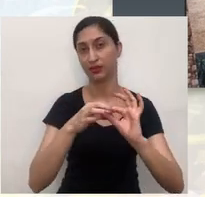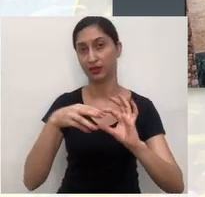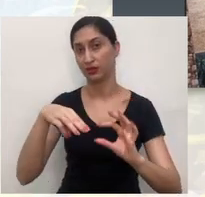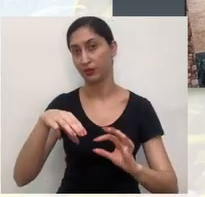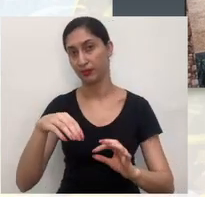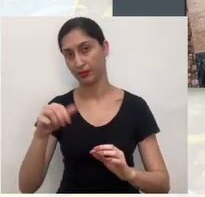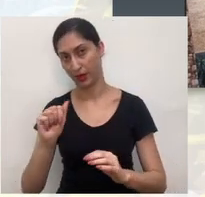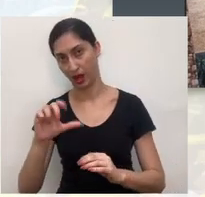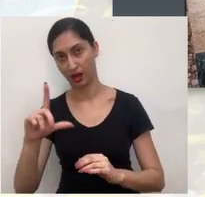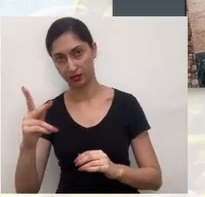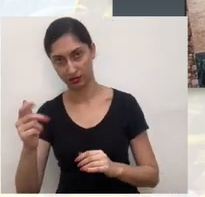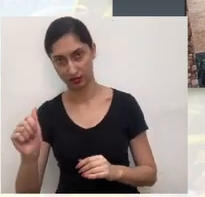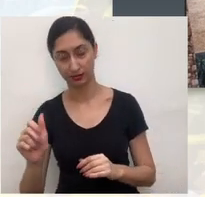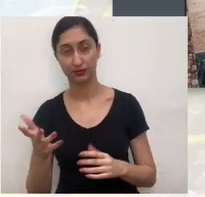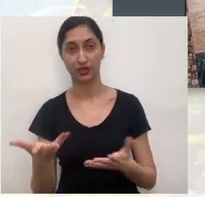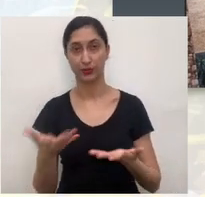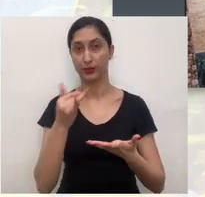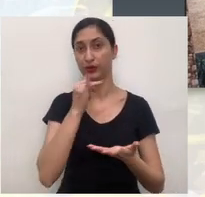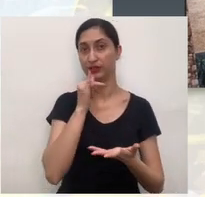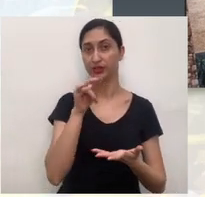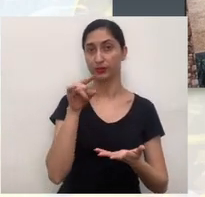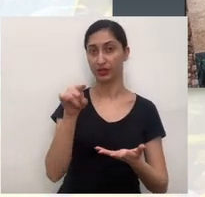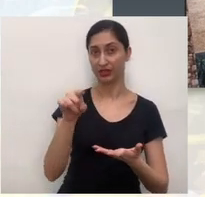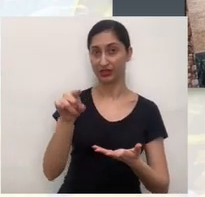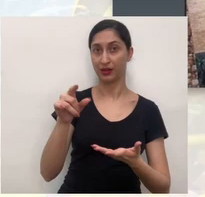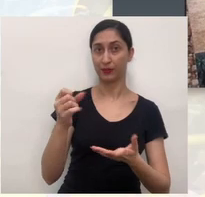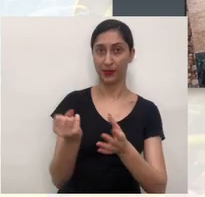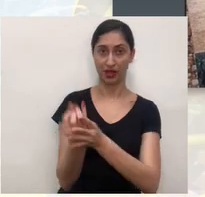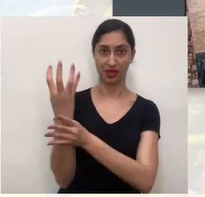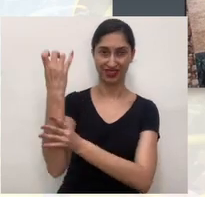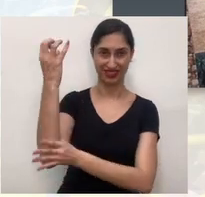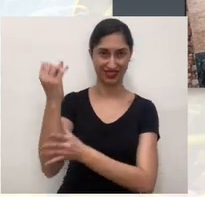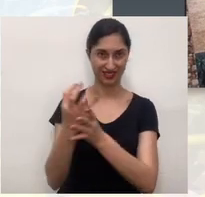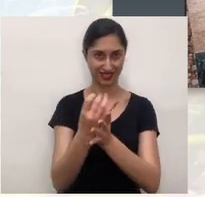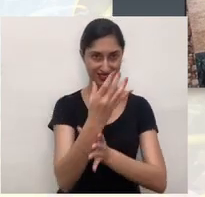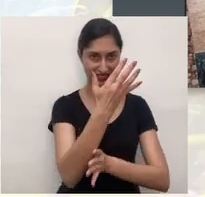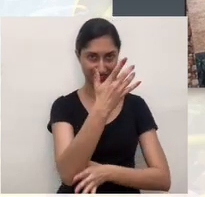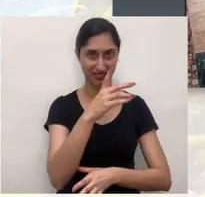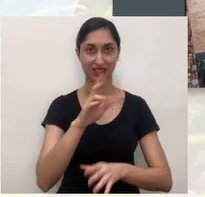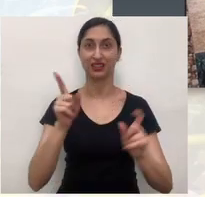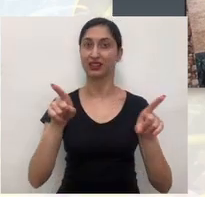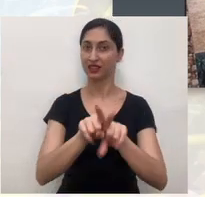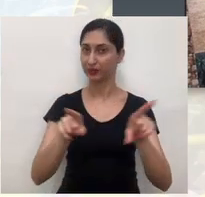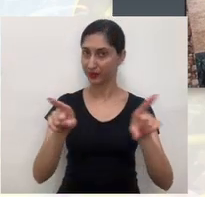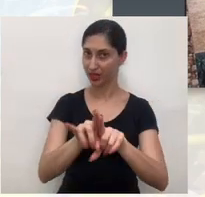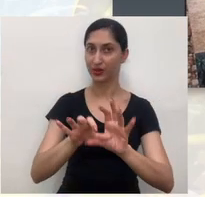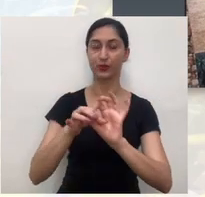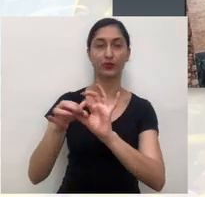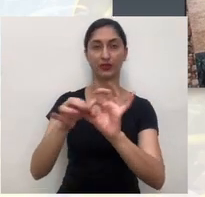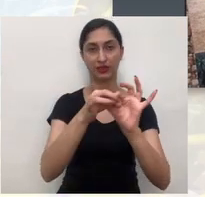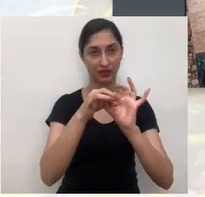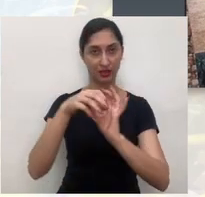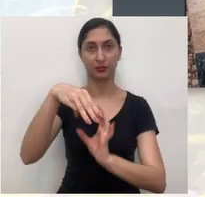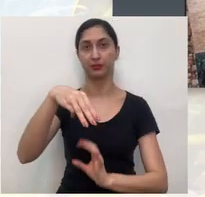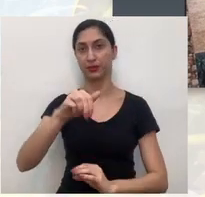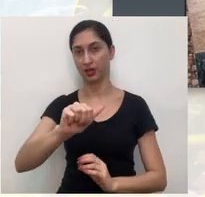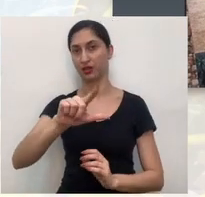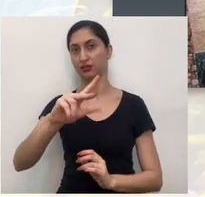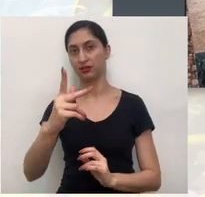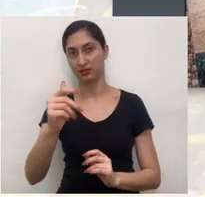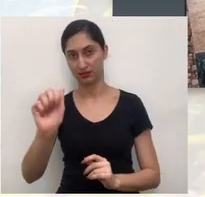canteiros aqui, dessas plantas mais altas, que se vê aqui, estão presos nessa malha também.